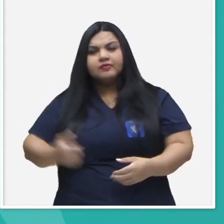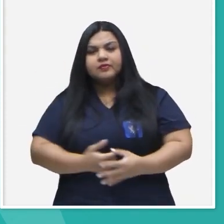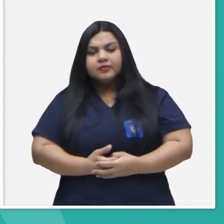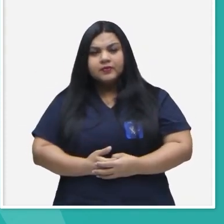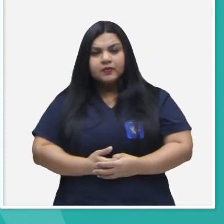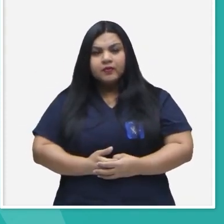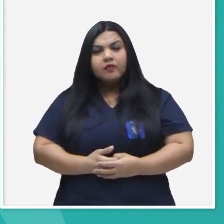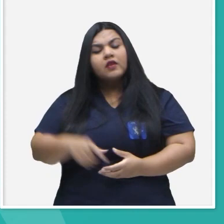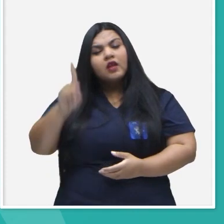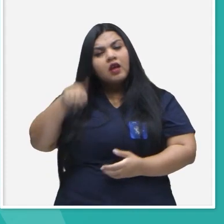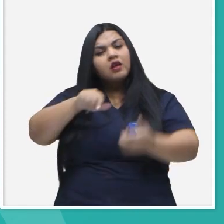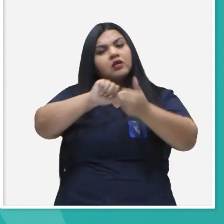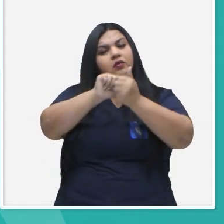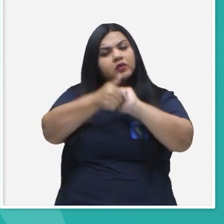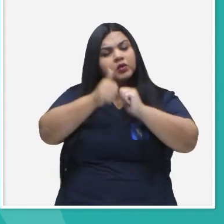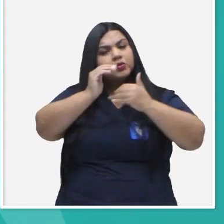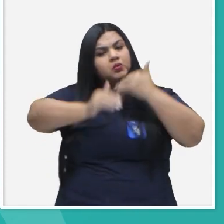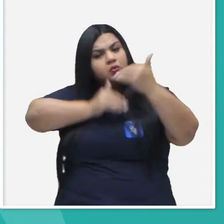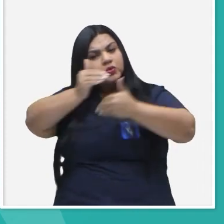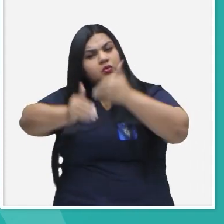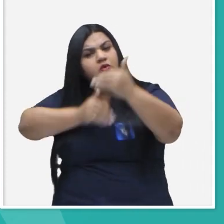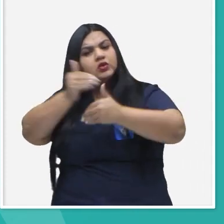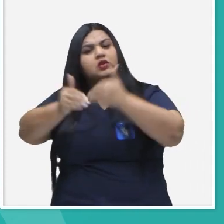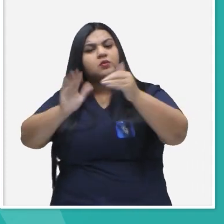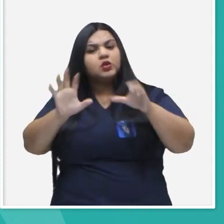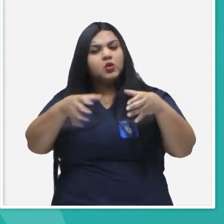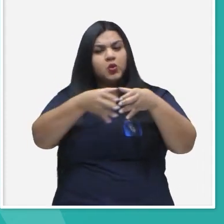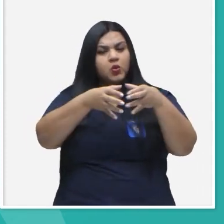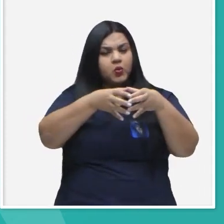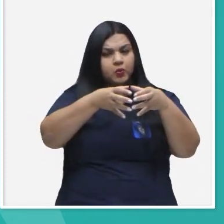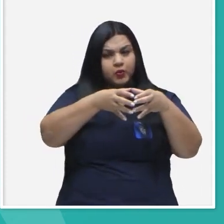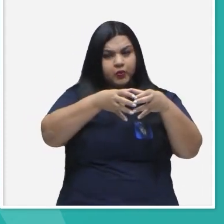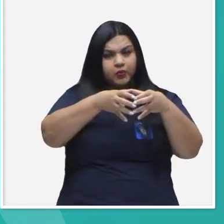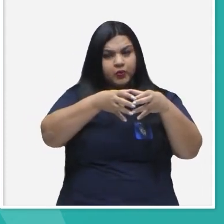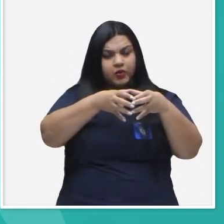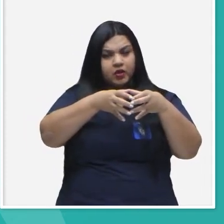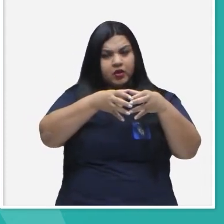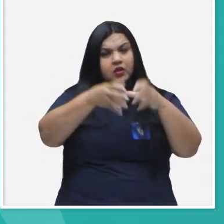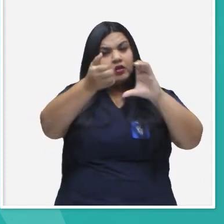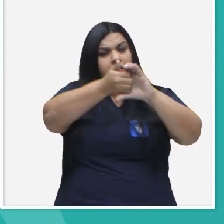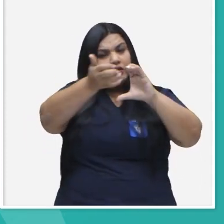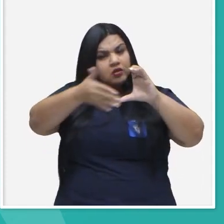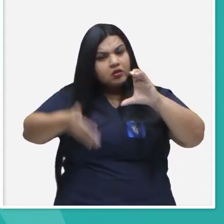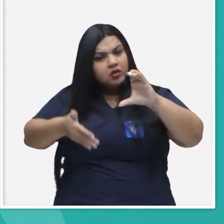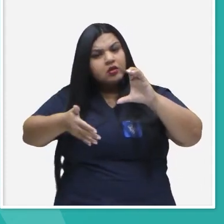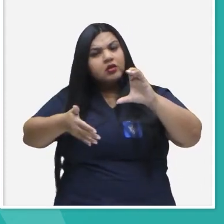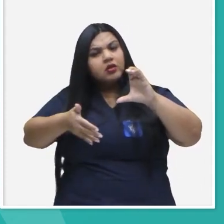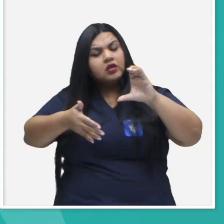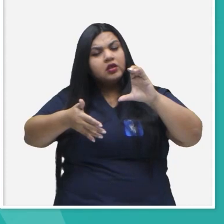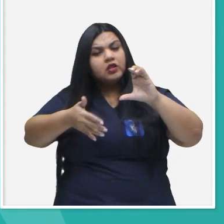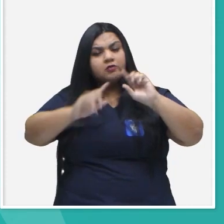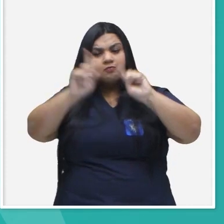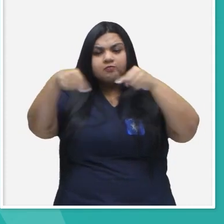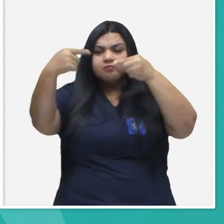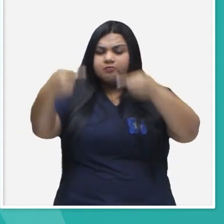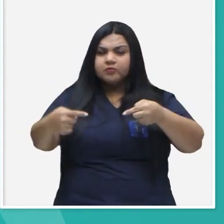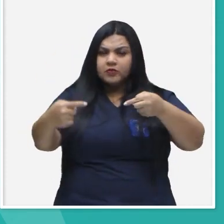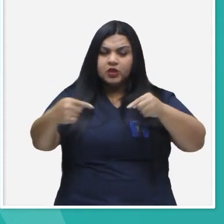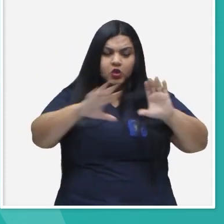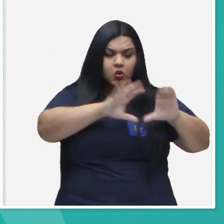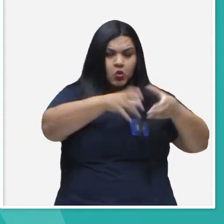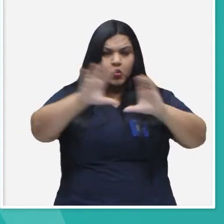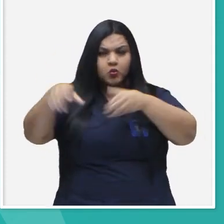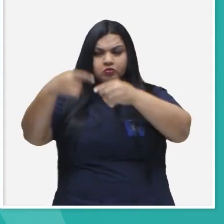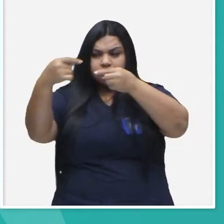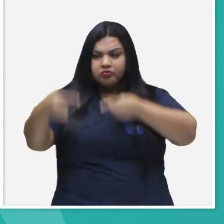São esportes desenvolvidos em equipe, caracterizado pela disputa entre dois